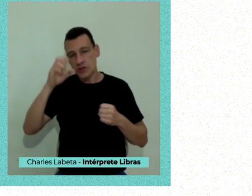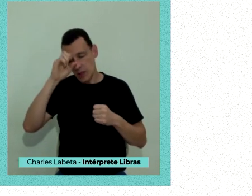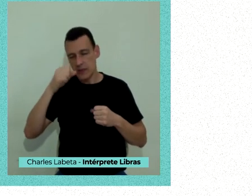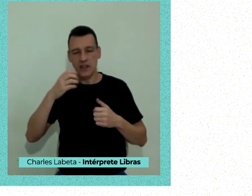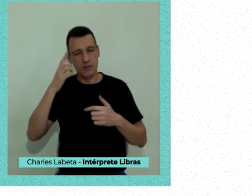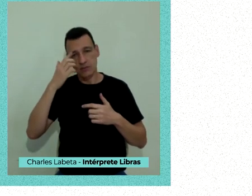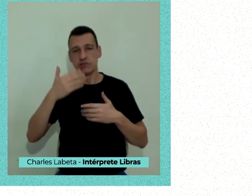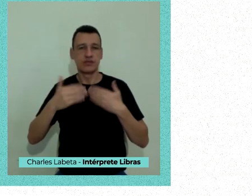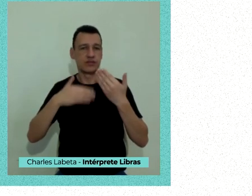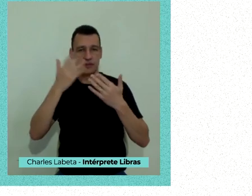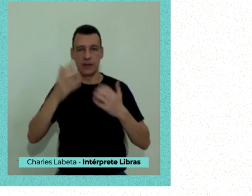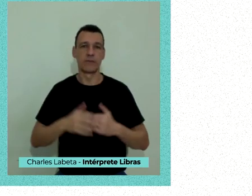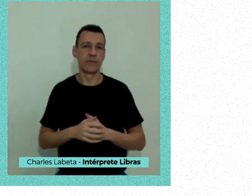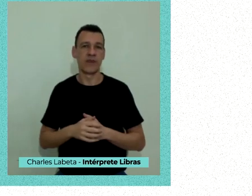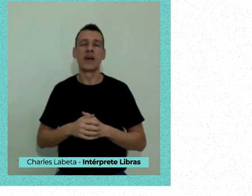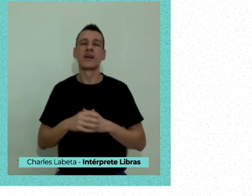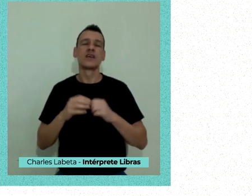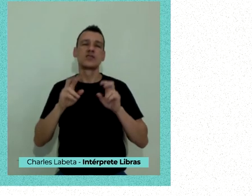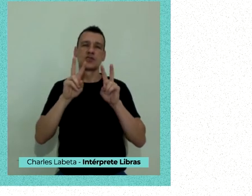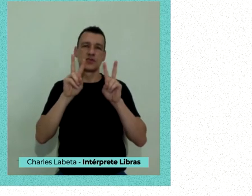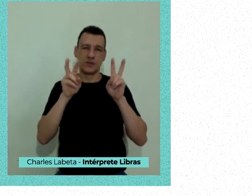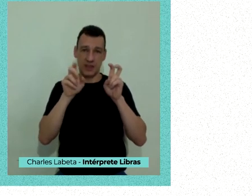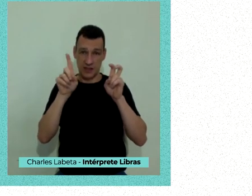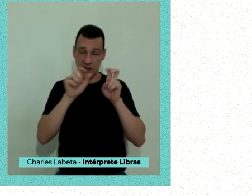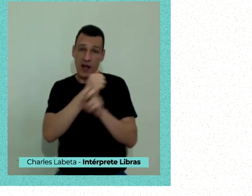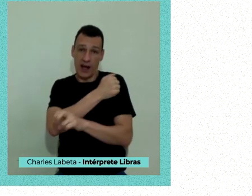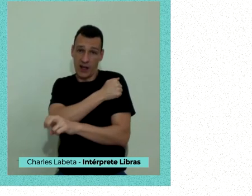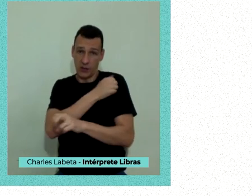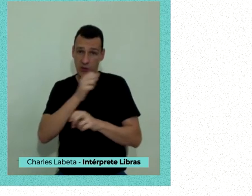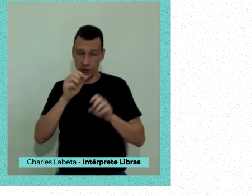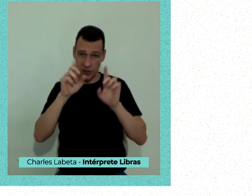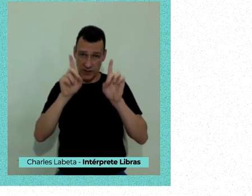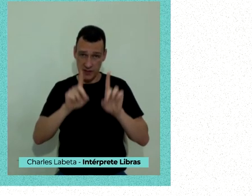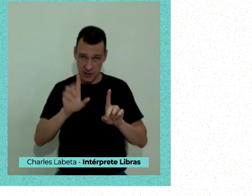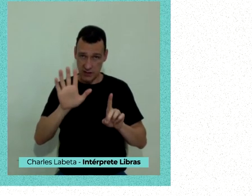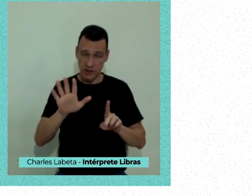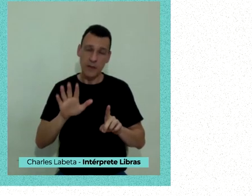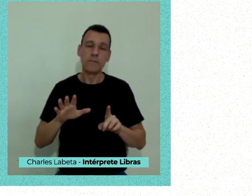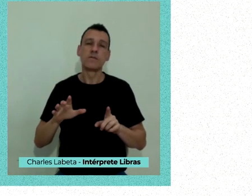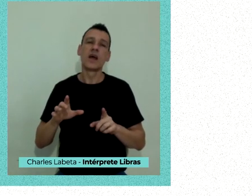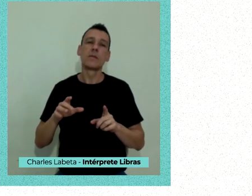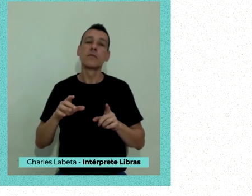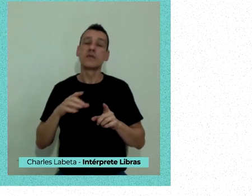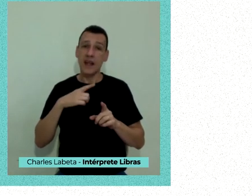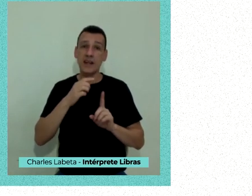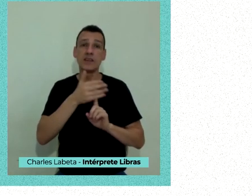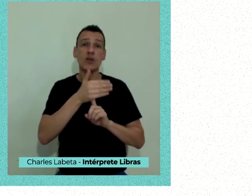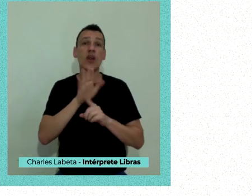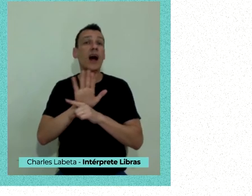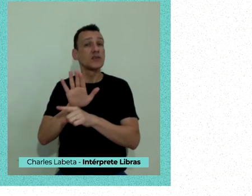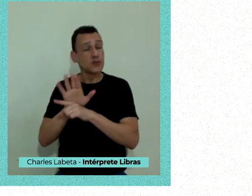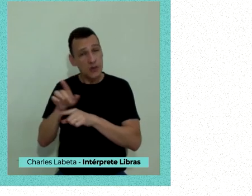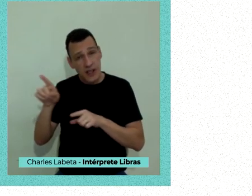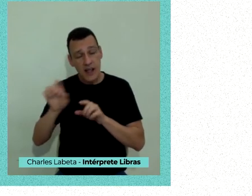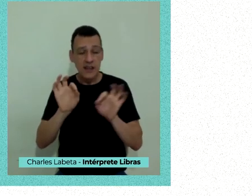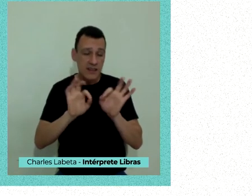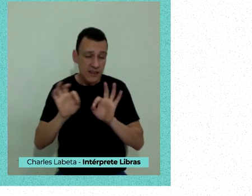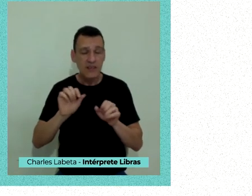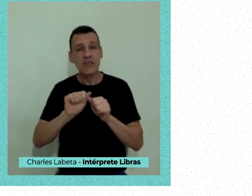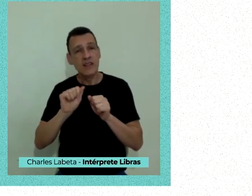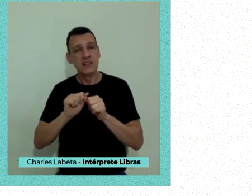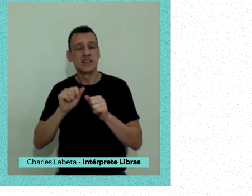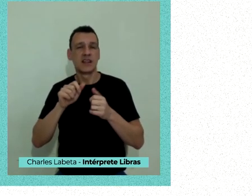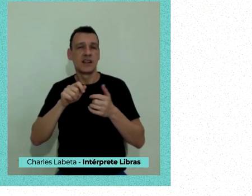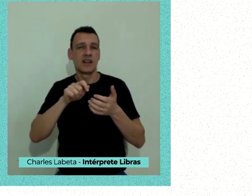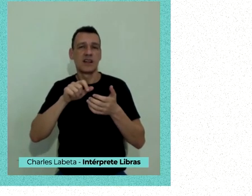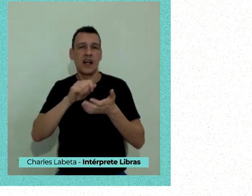especificamente do aluno com deficiência, nós vamos pensar na tecnologia apoiando a sua participação nas tarefas escolares, né? E